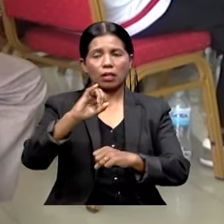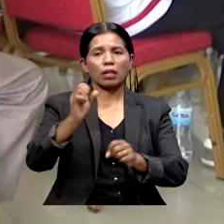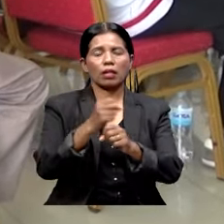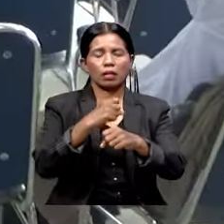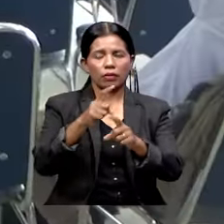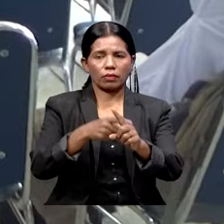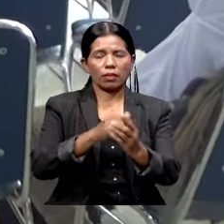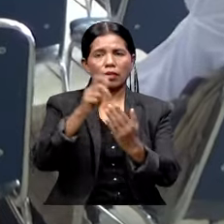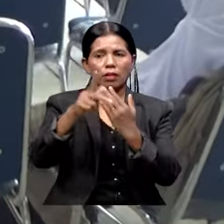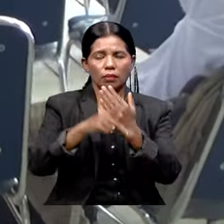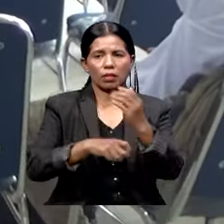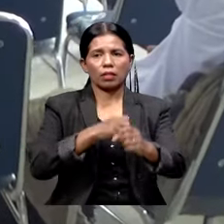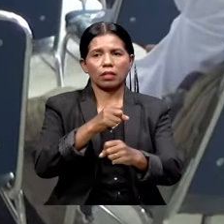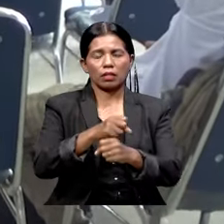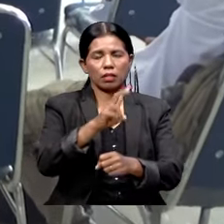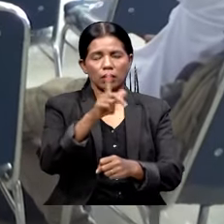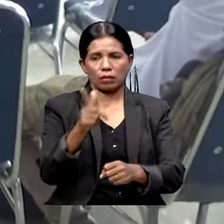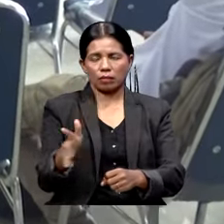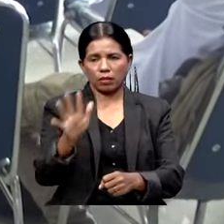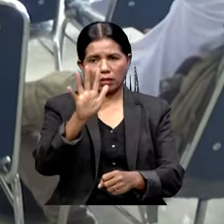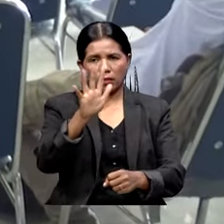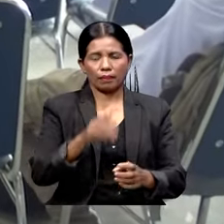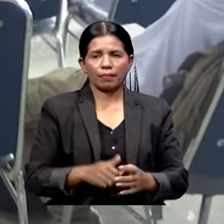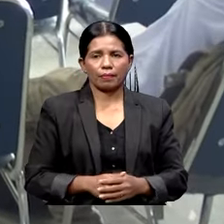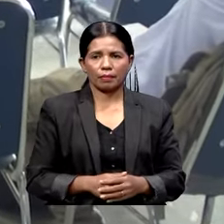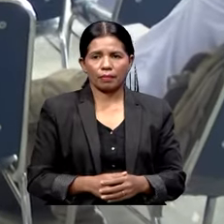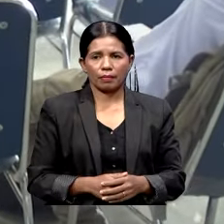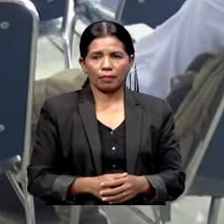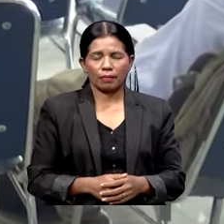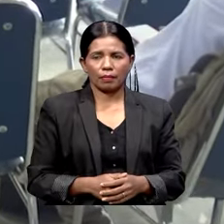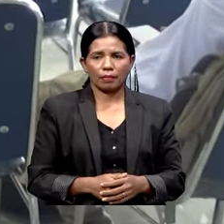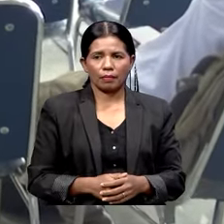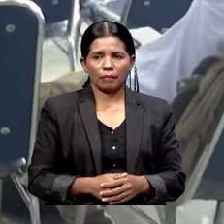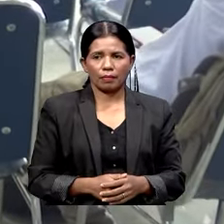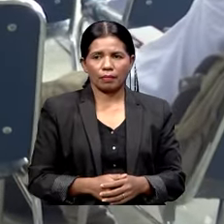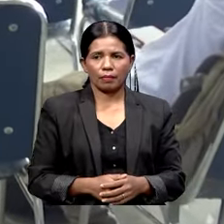full Gabriel Tinan Rihon Rua Ronolo Resting Lima. Equipa cobertura GMM.